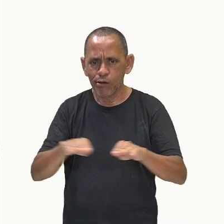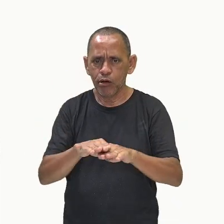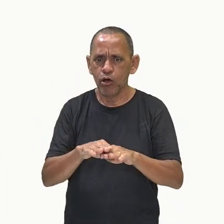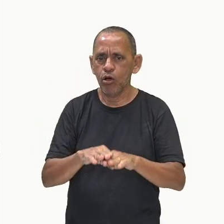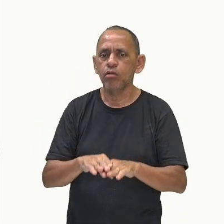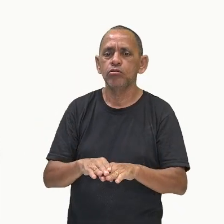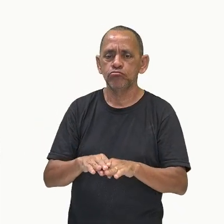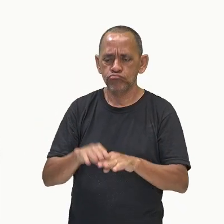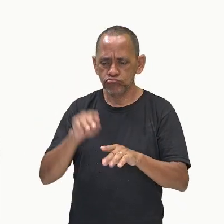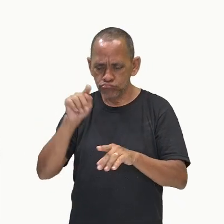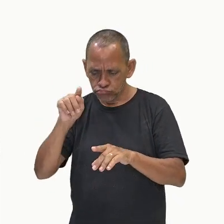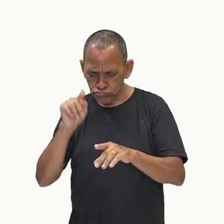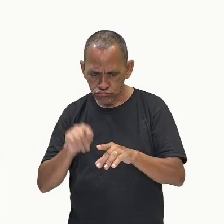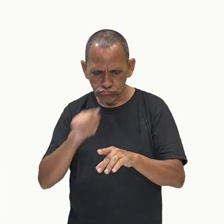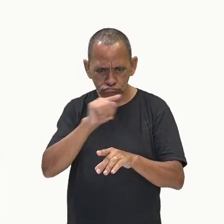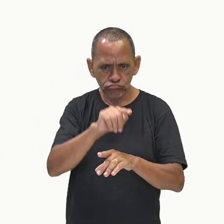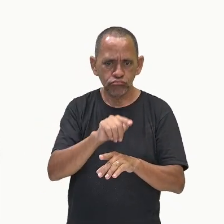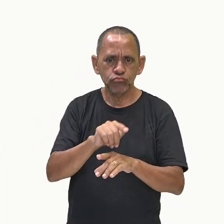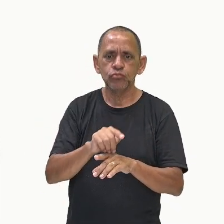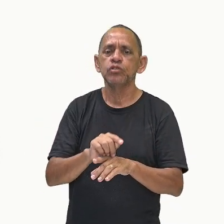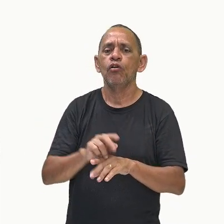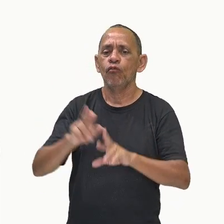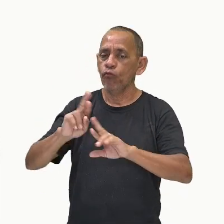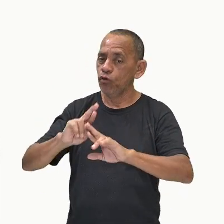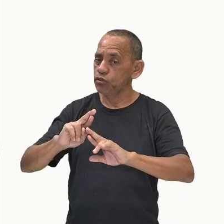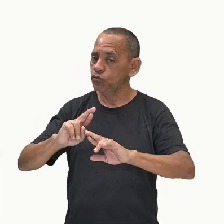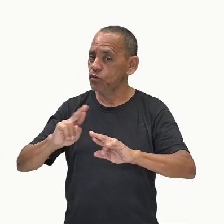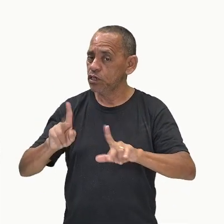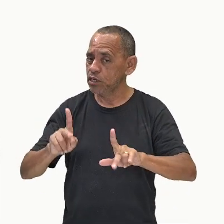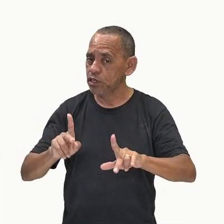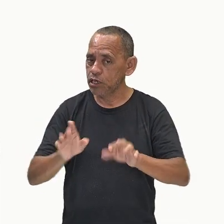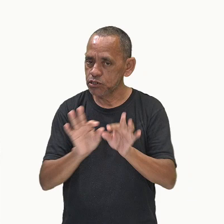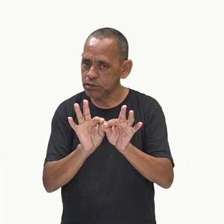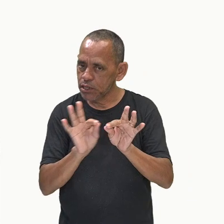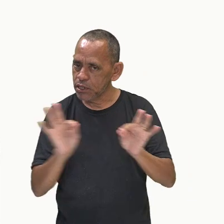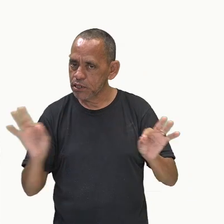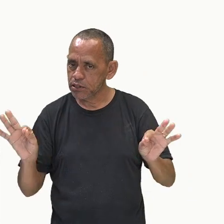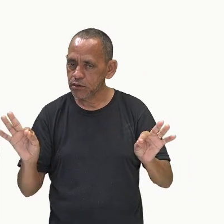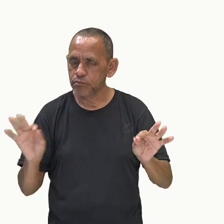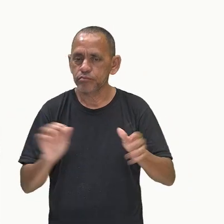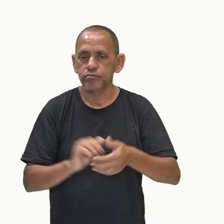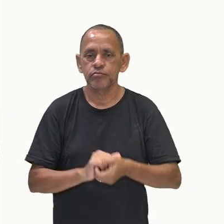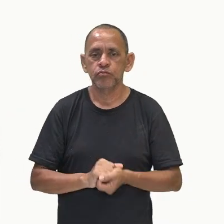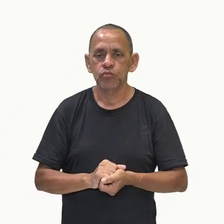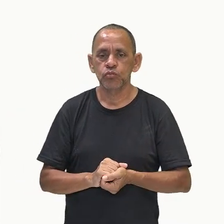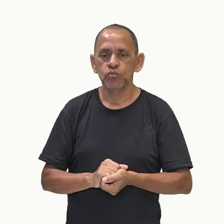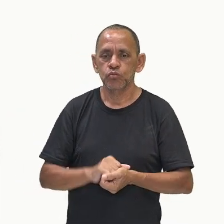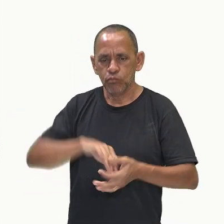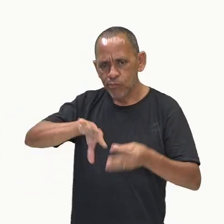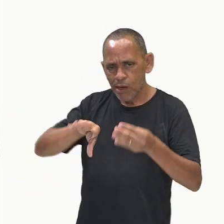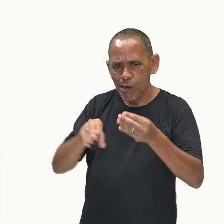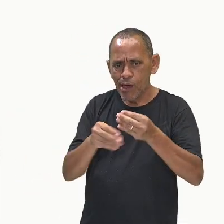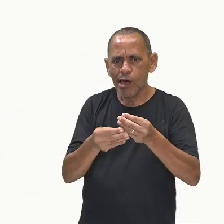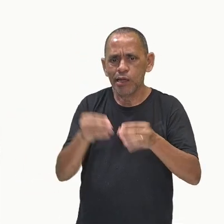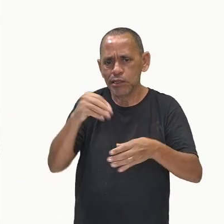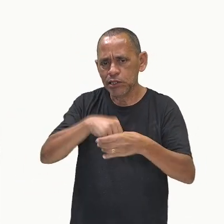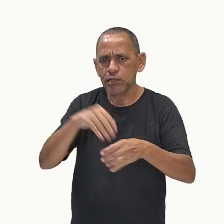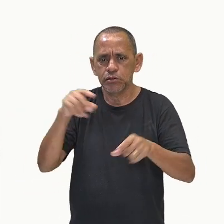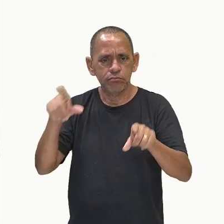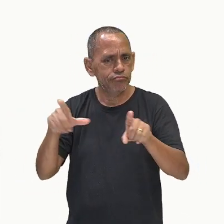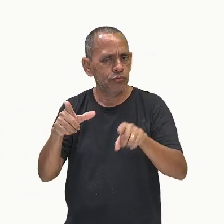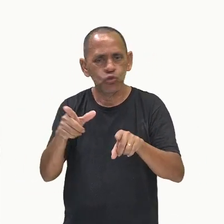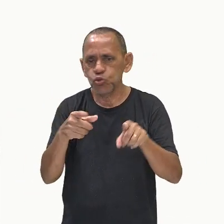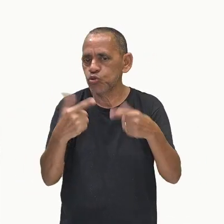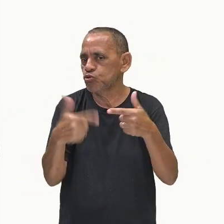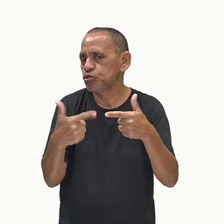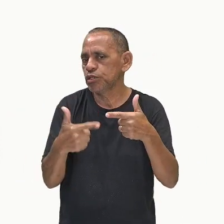os pontos não pertencerem a uma mesma reta. Porque se nós tivéssemos os 3 pontos pertencendo a uma